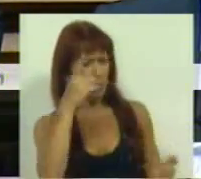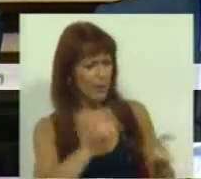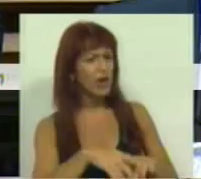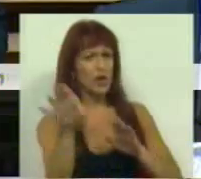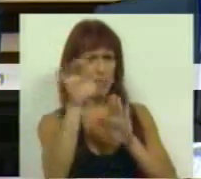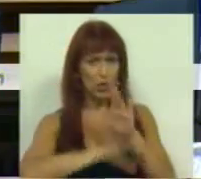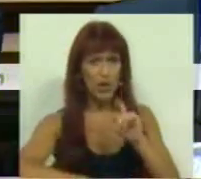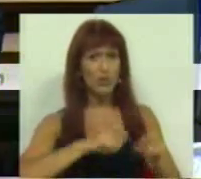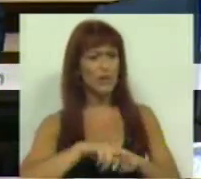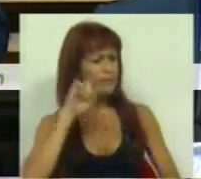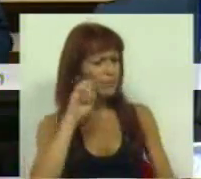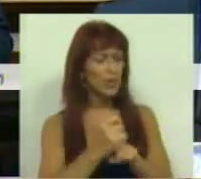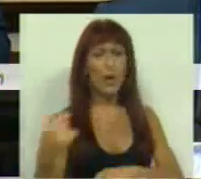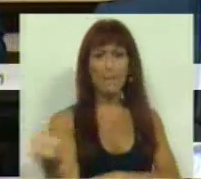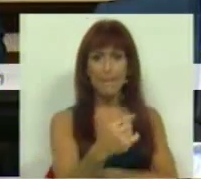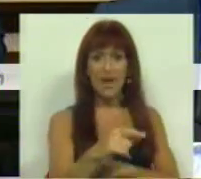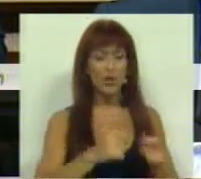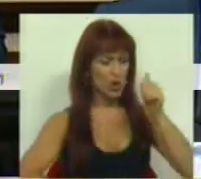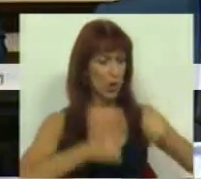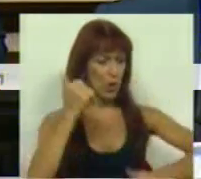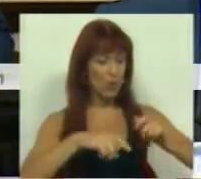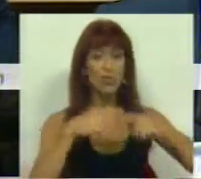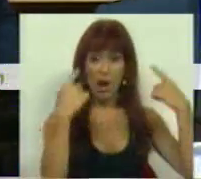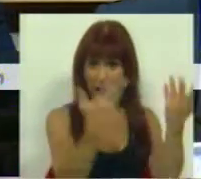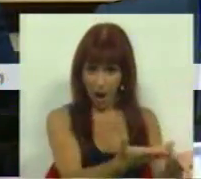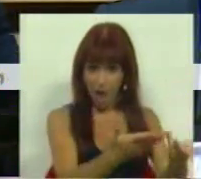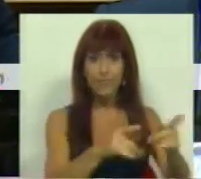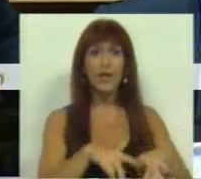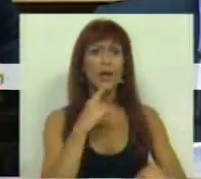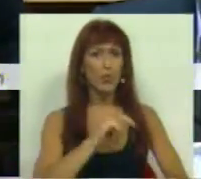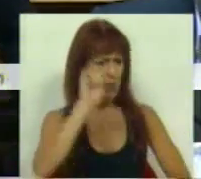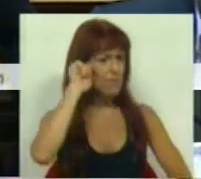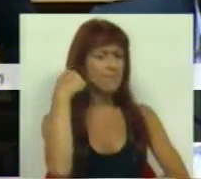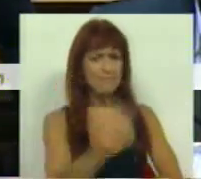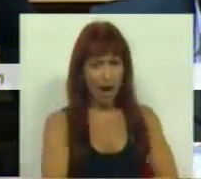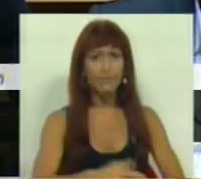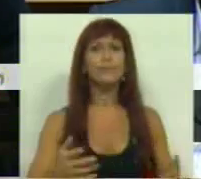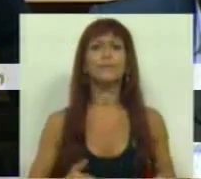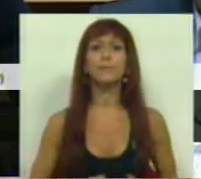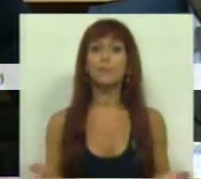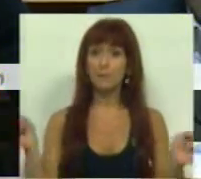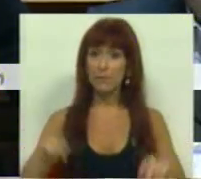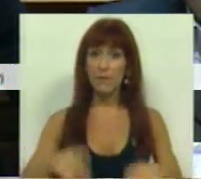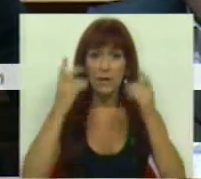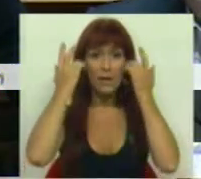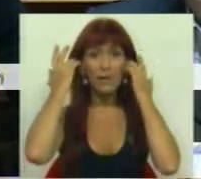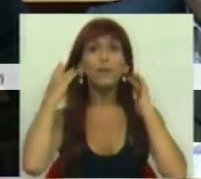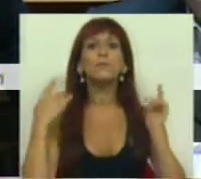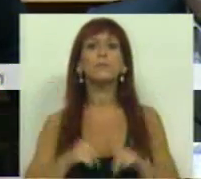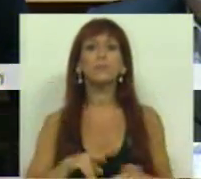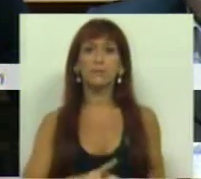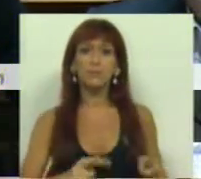das condições e dos quesitos mínimos de concorrência que aqui estão seriamente comprometidos, quer para